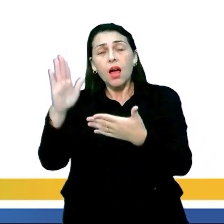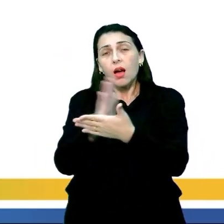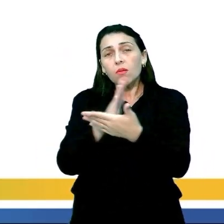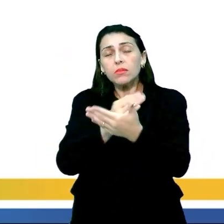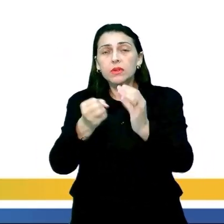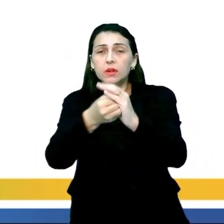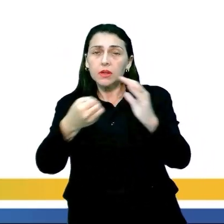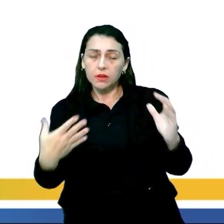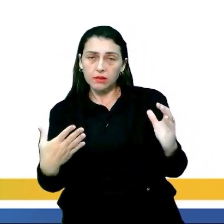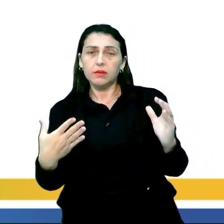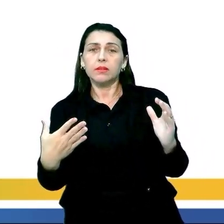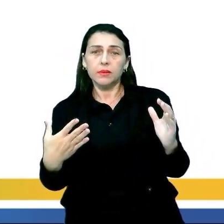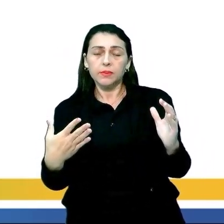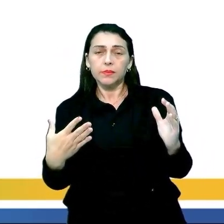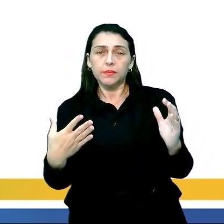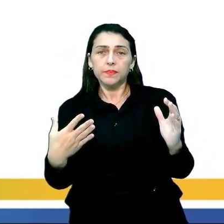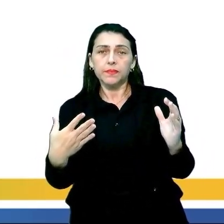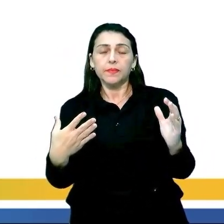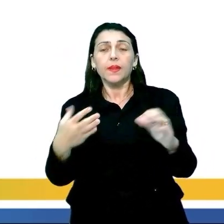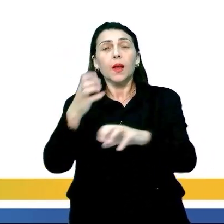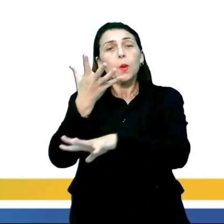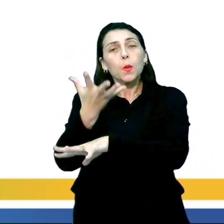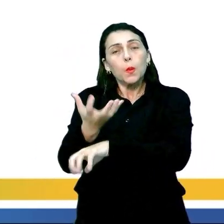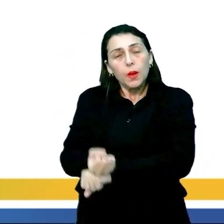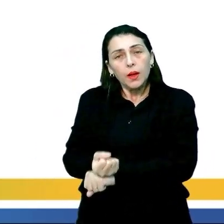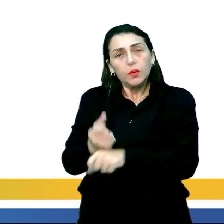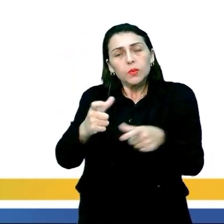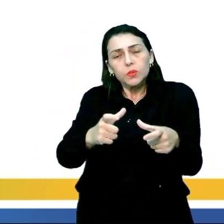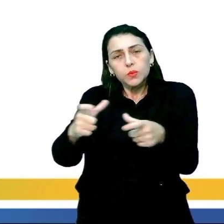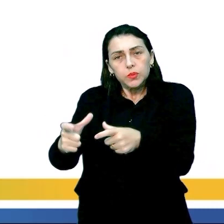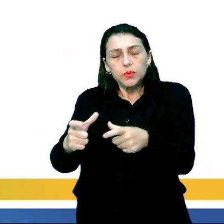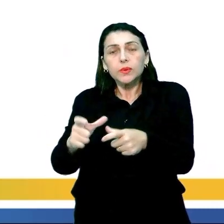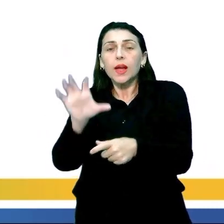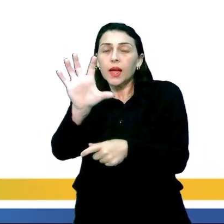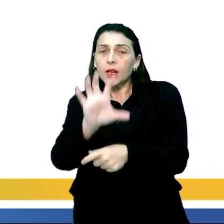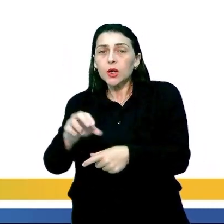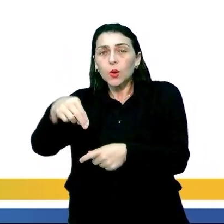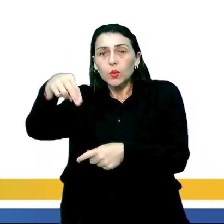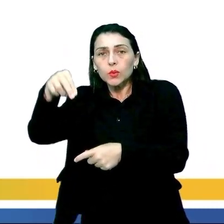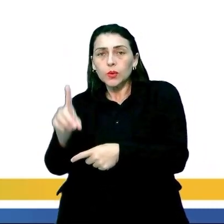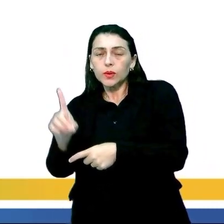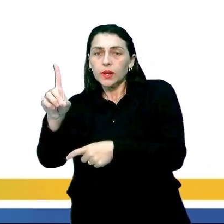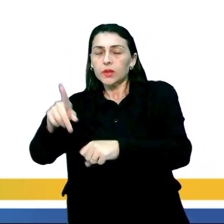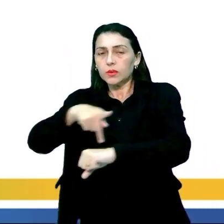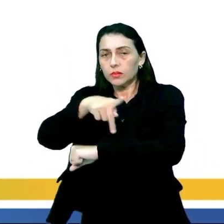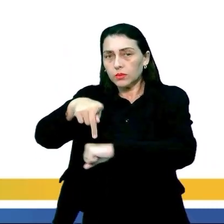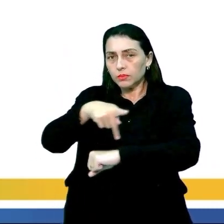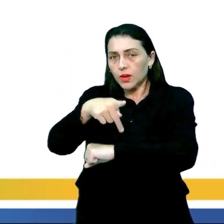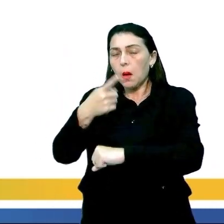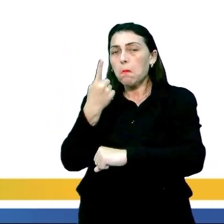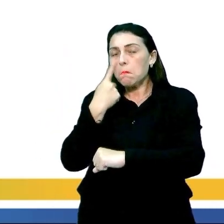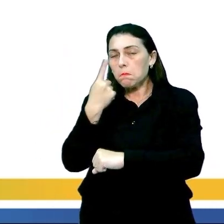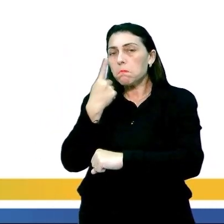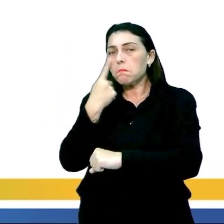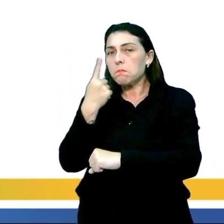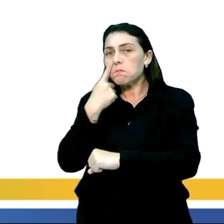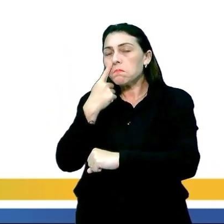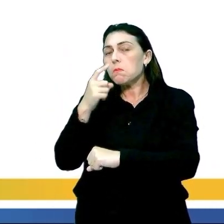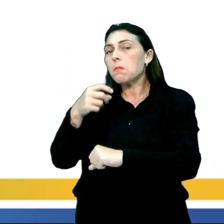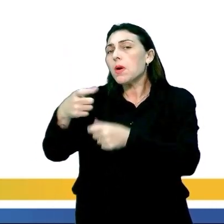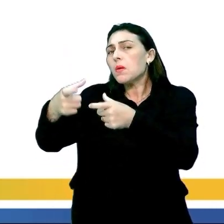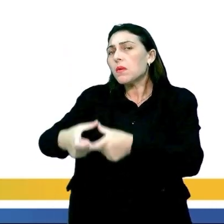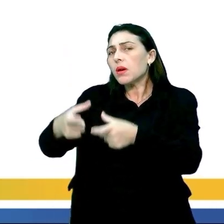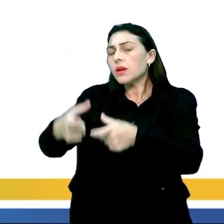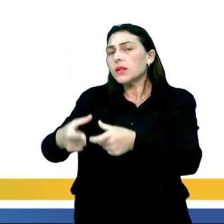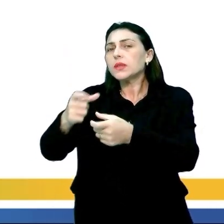algumas características. A Caatinga ocupa grande parte aí da região nordeste do país. Olha que interessante a localização